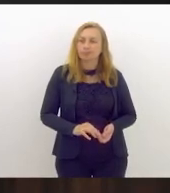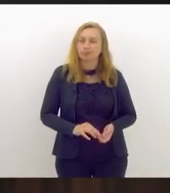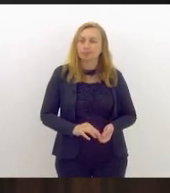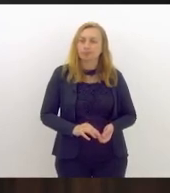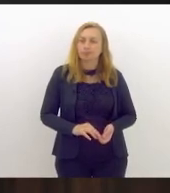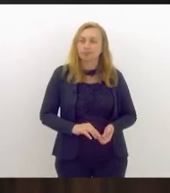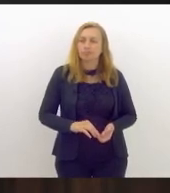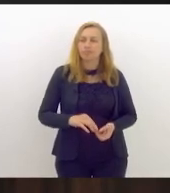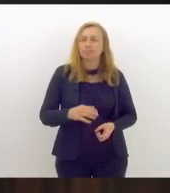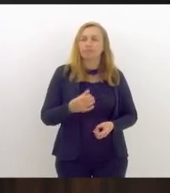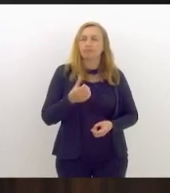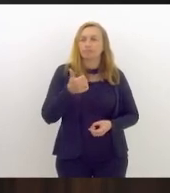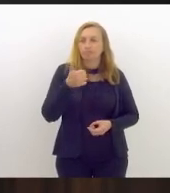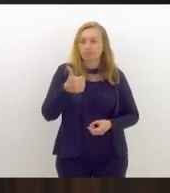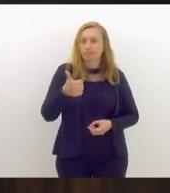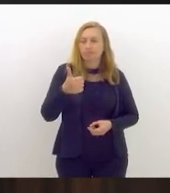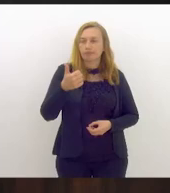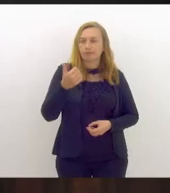69 de 2022,